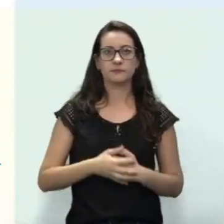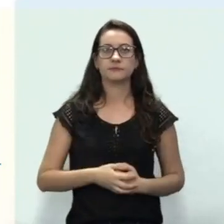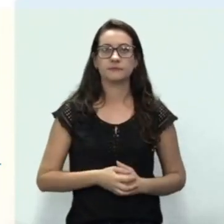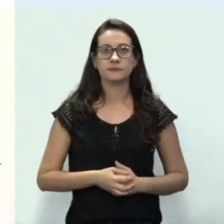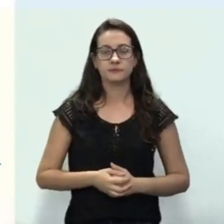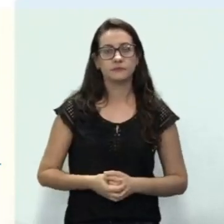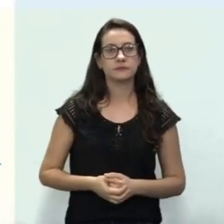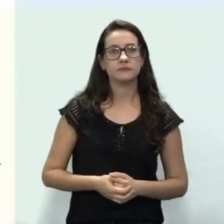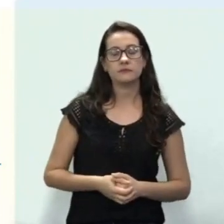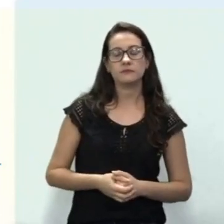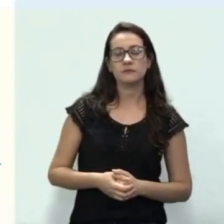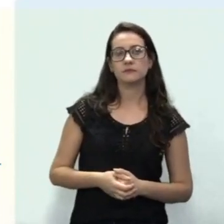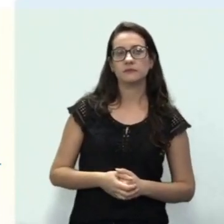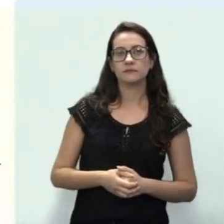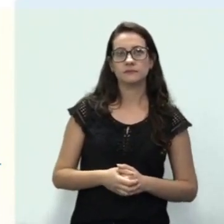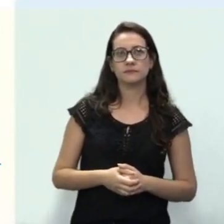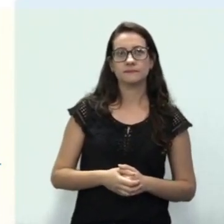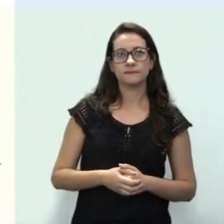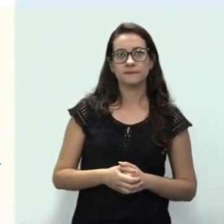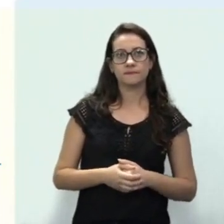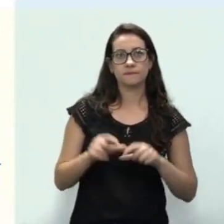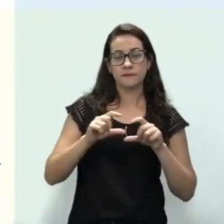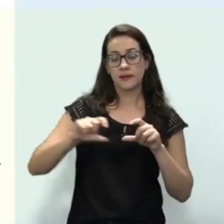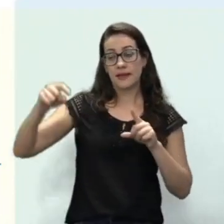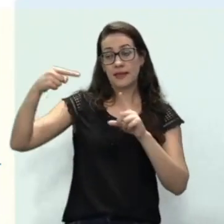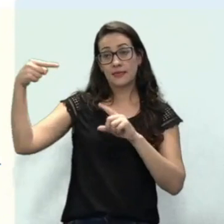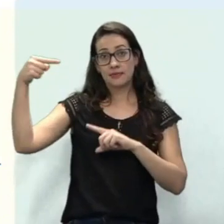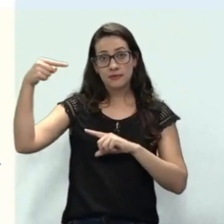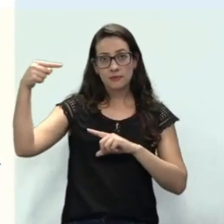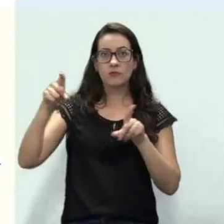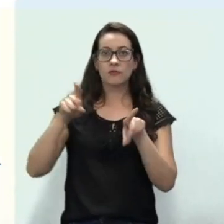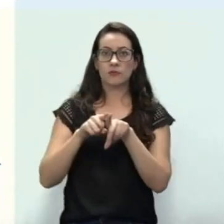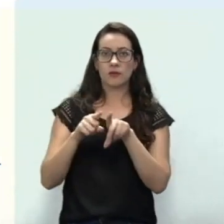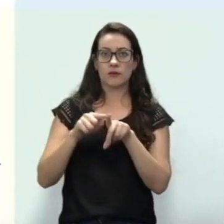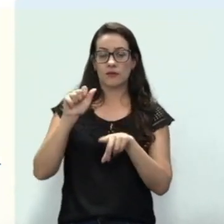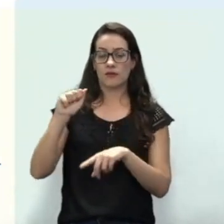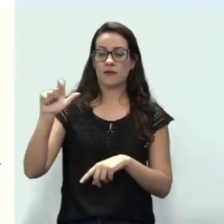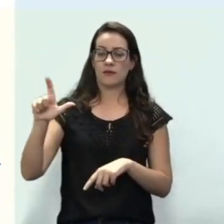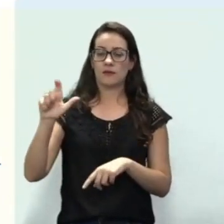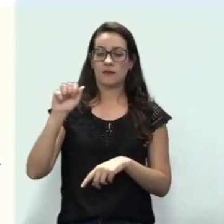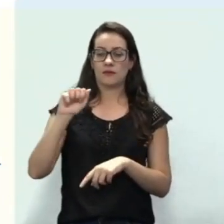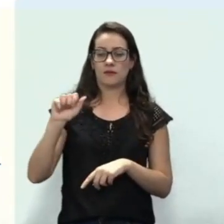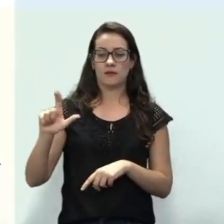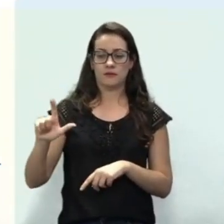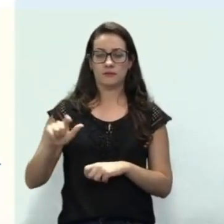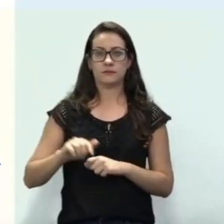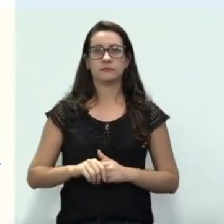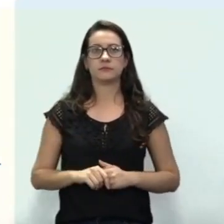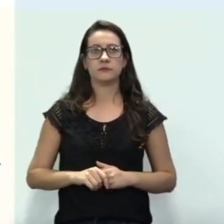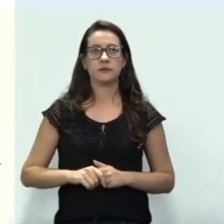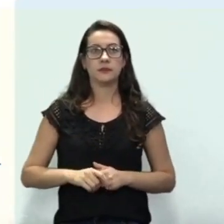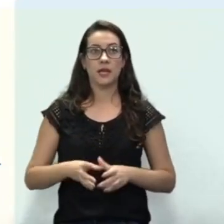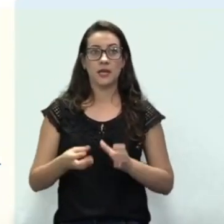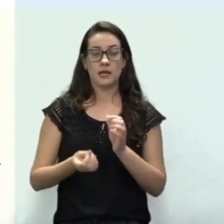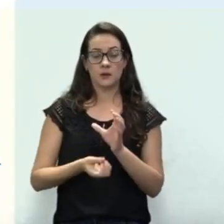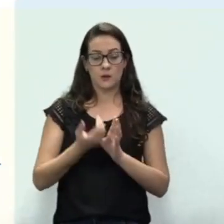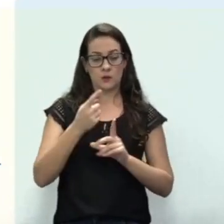Aqui a L. No momento negativo também, a L e a L. Então, a gente vai criar um